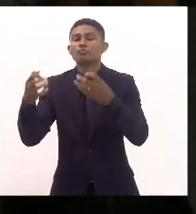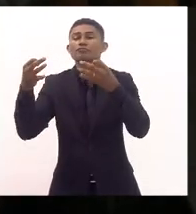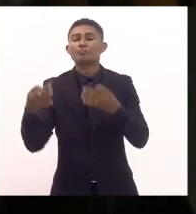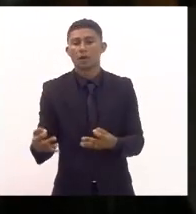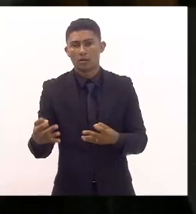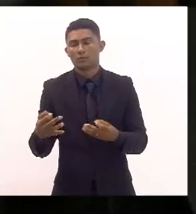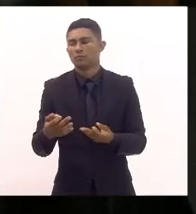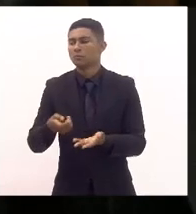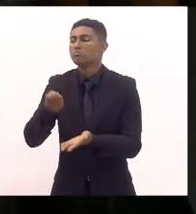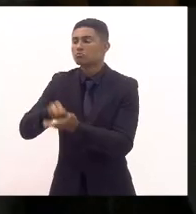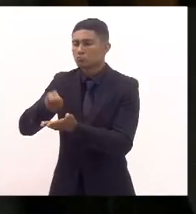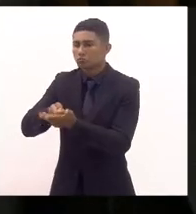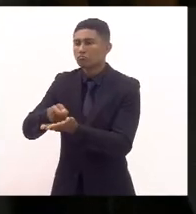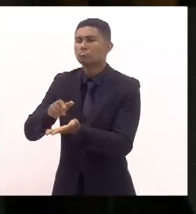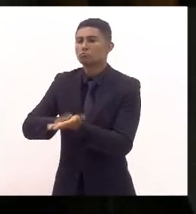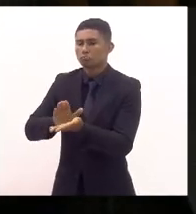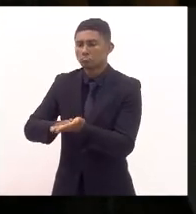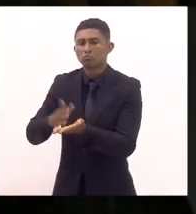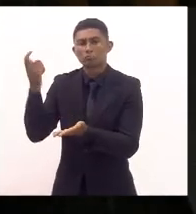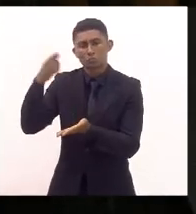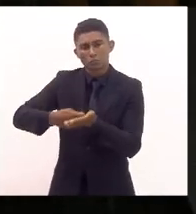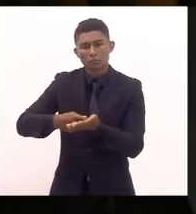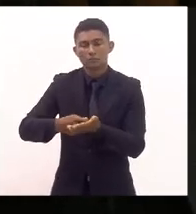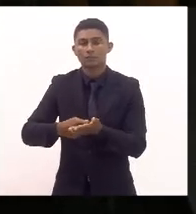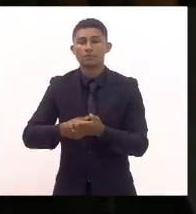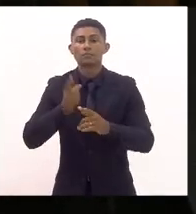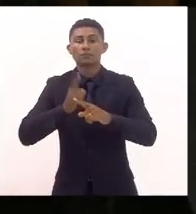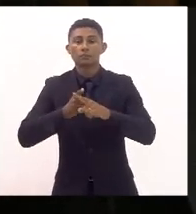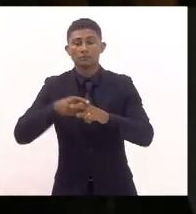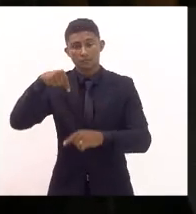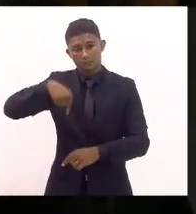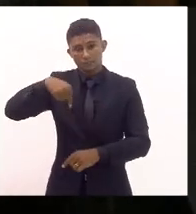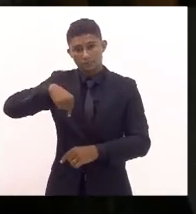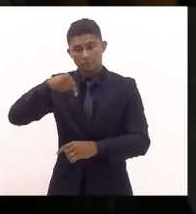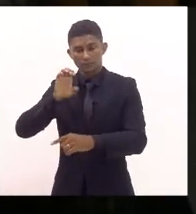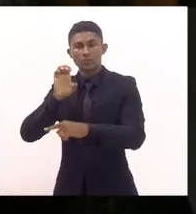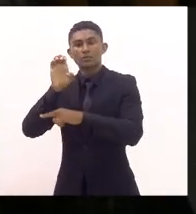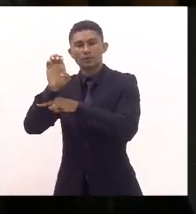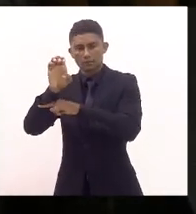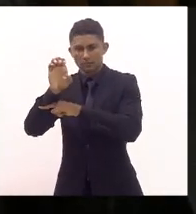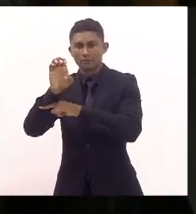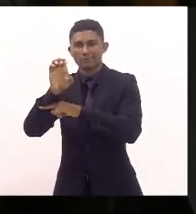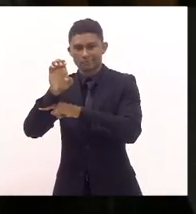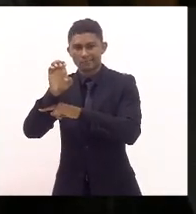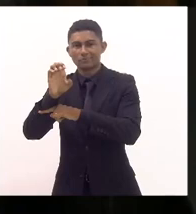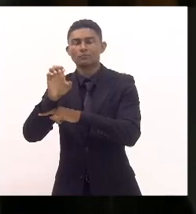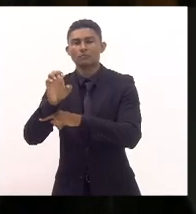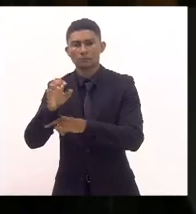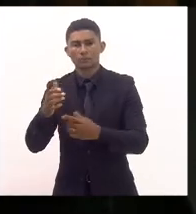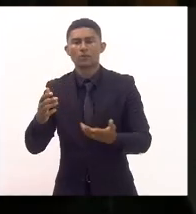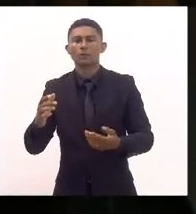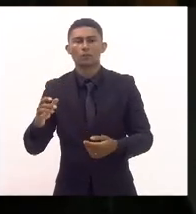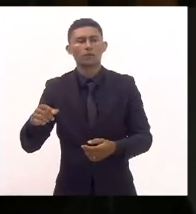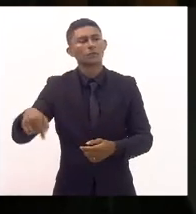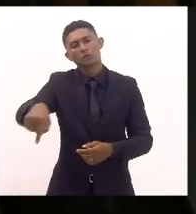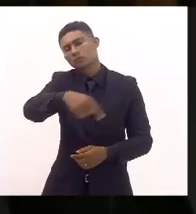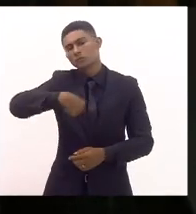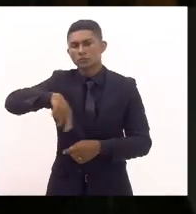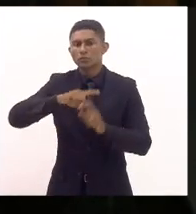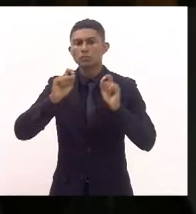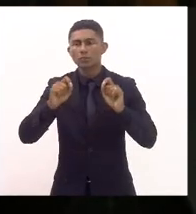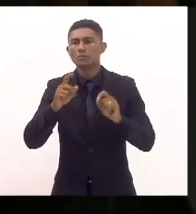porque nós somos um estado Deputado waldeck consumidor Isto é